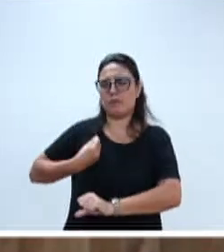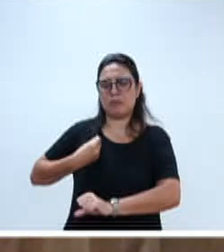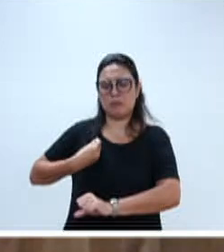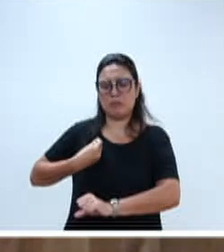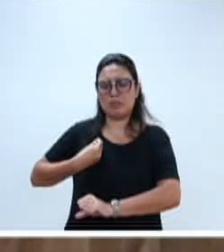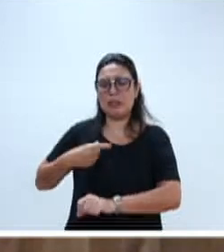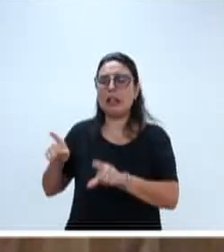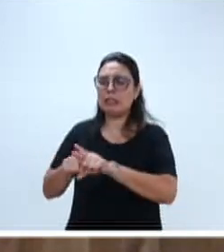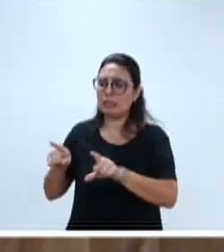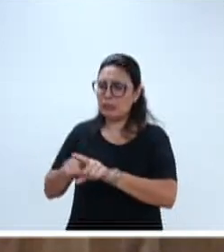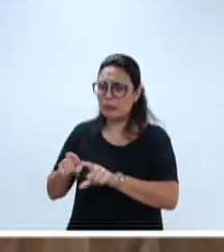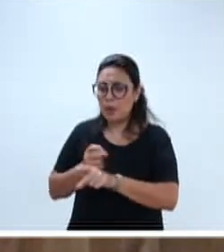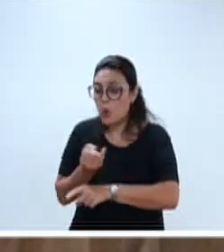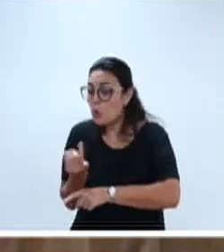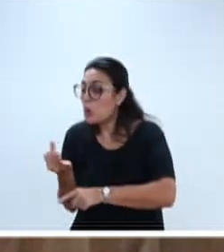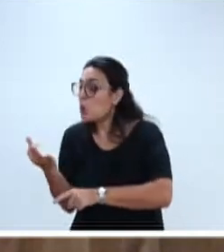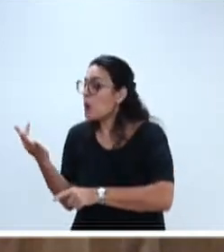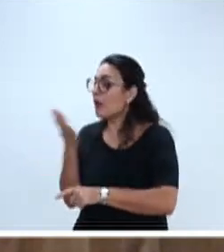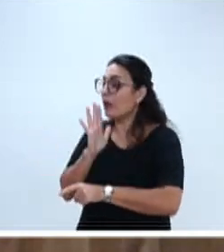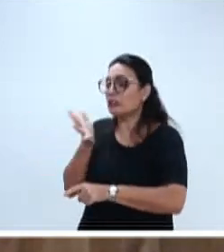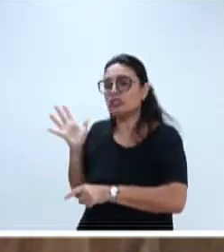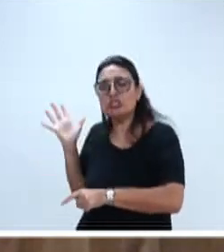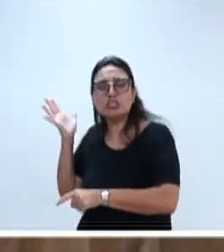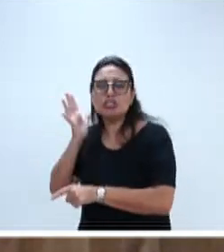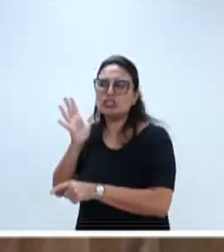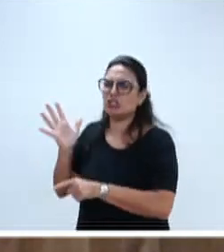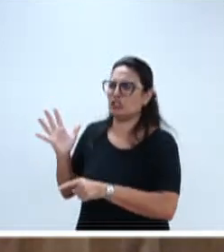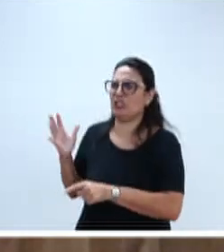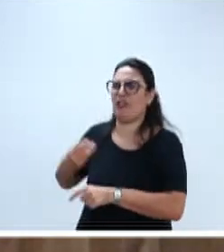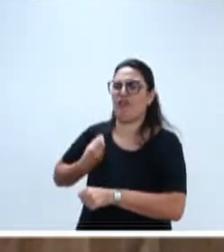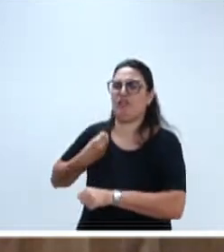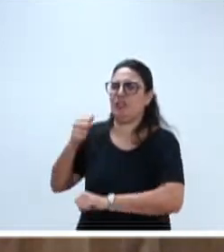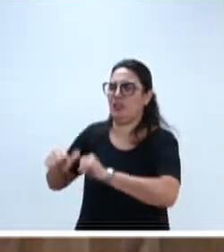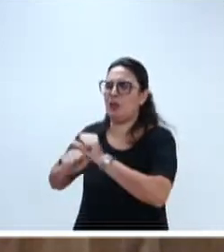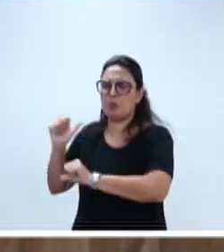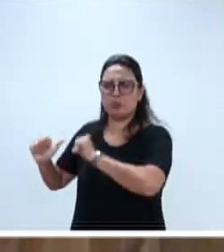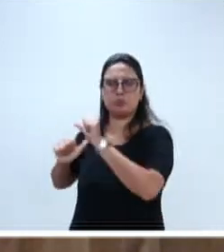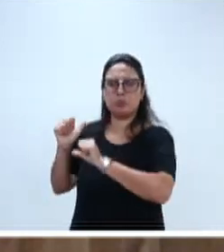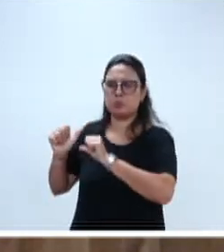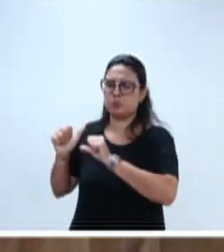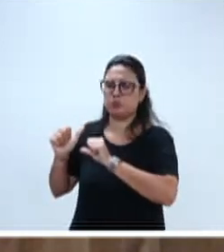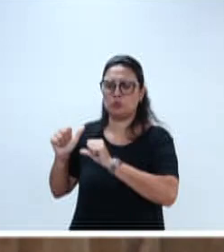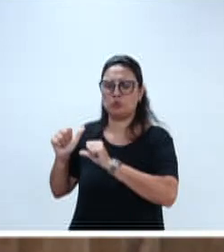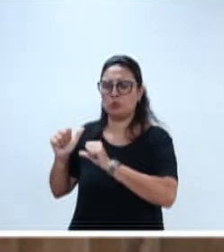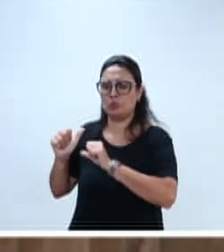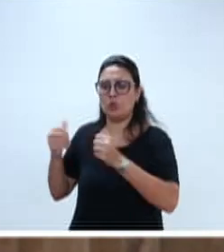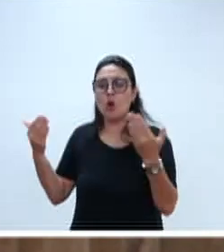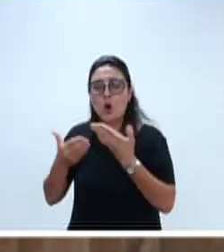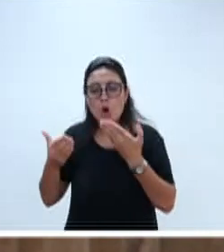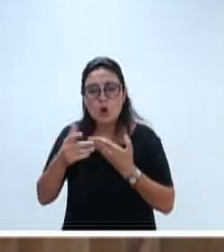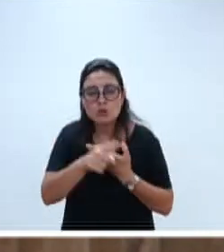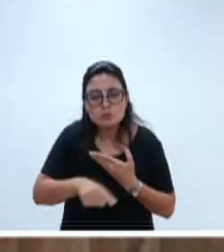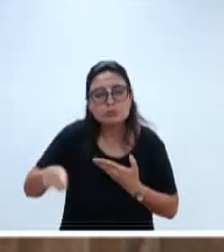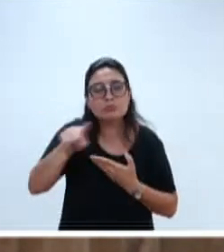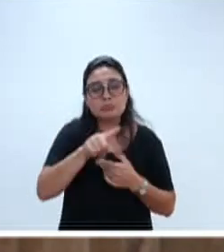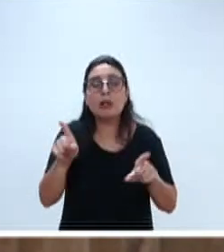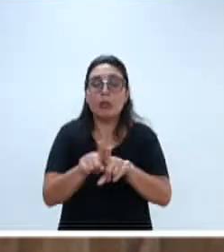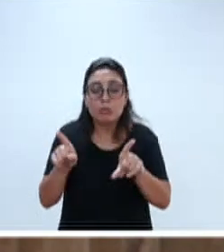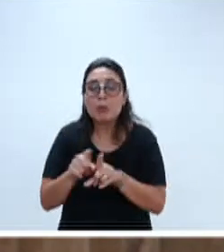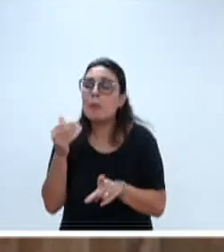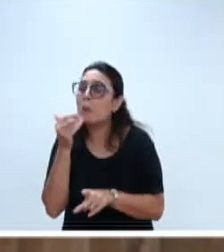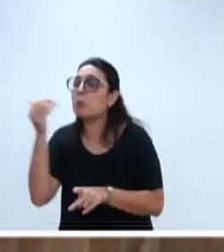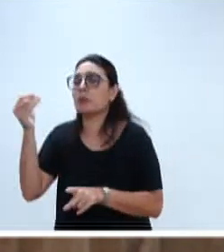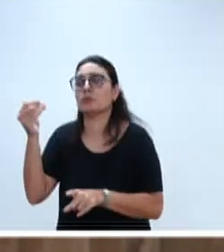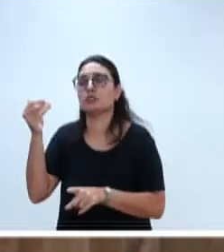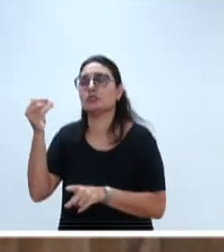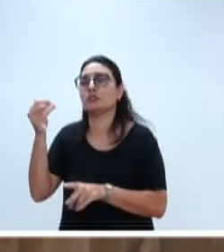aqui está este amado, esta vida, dizendo: me ajuda, Senhor. Estende as tuas mãos, ó Pai, sobre